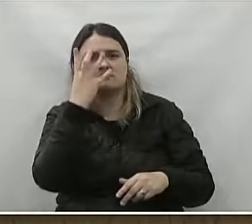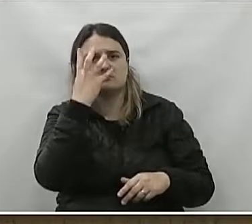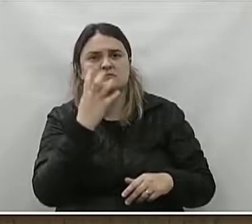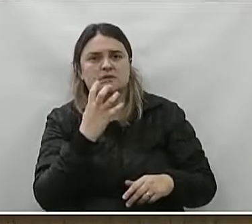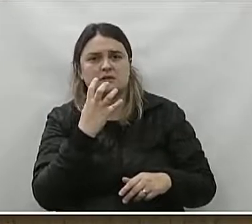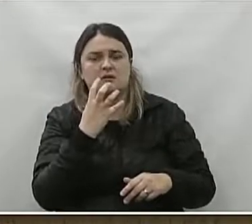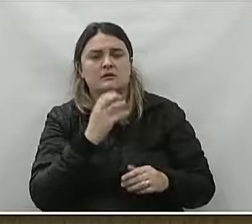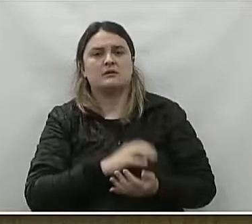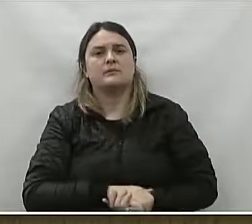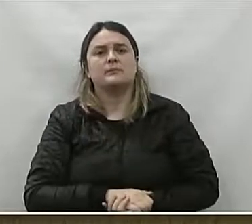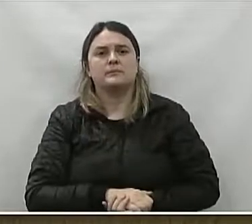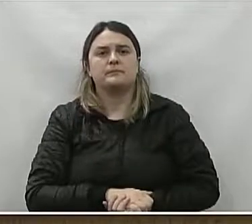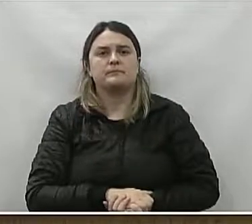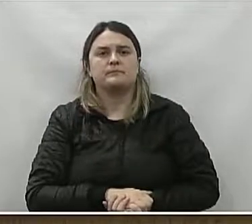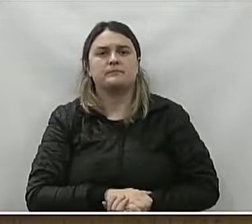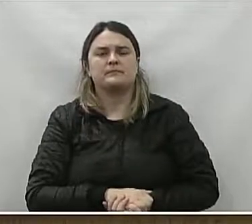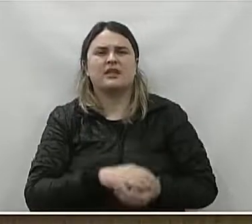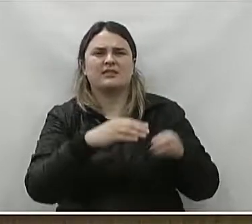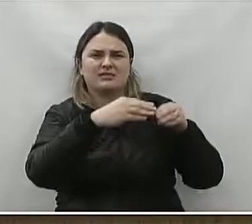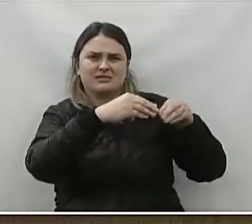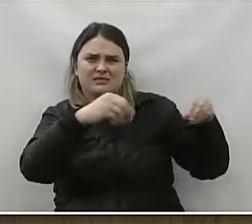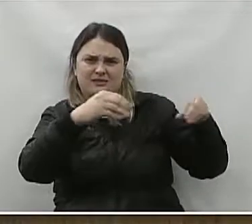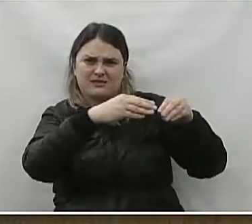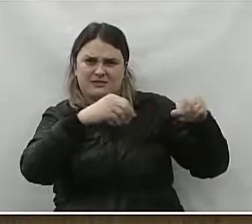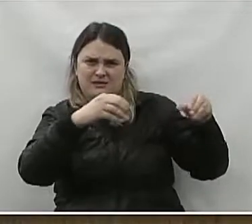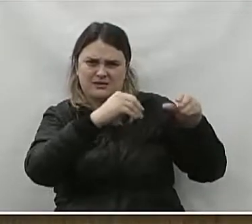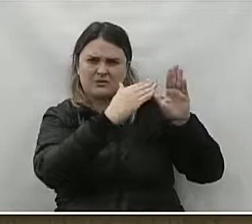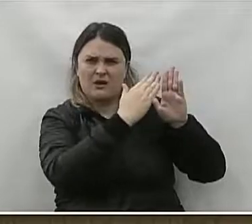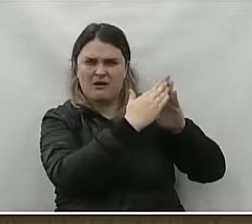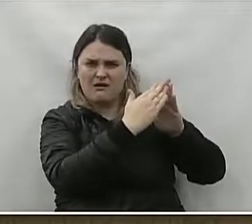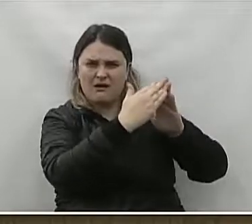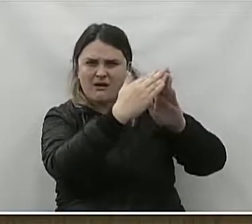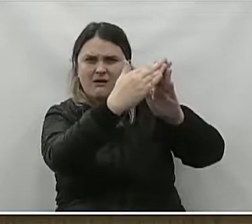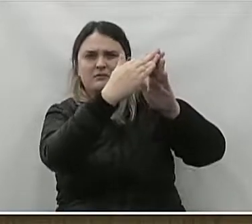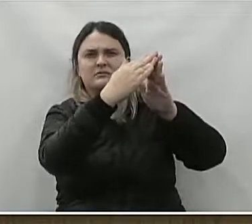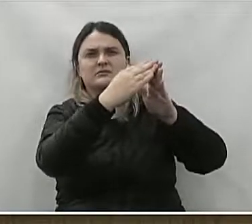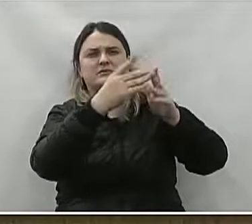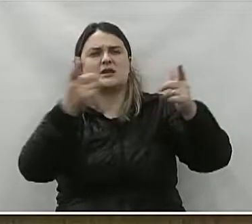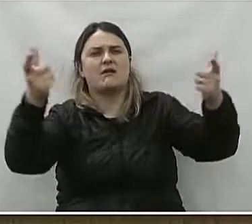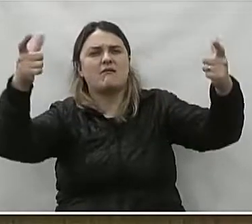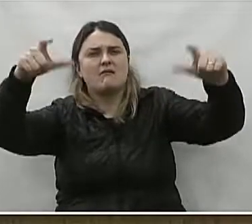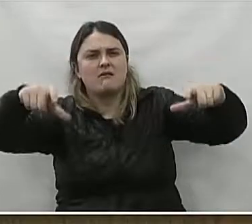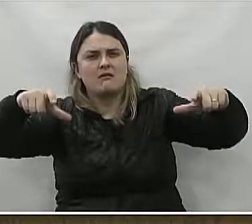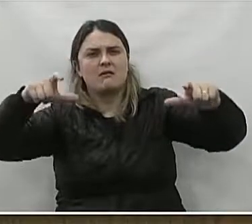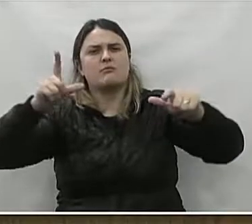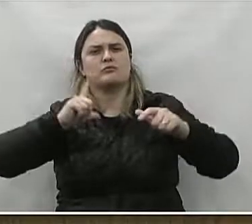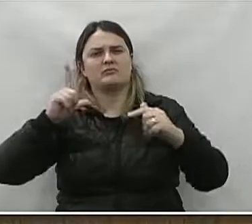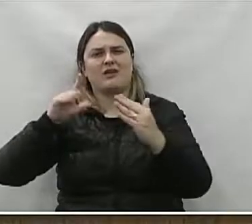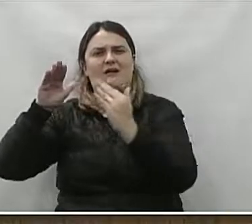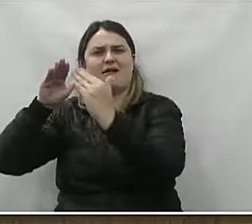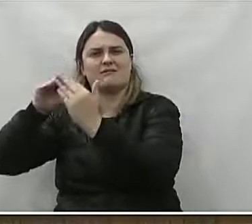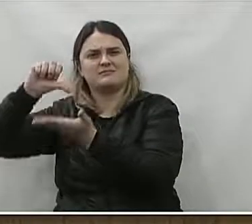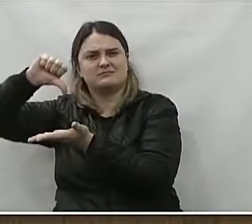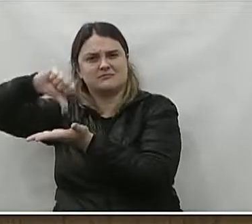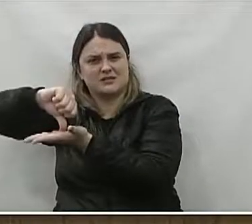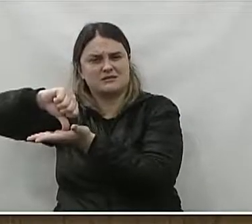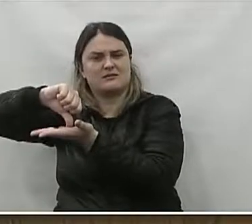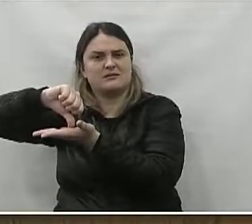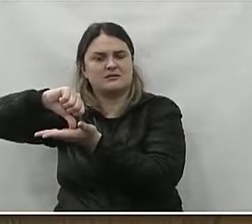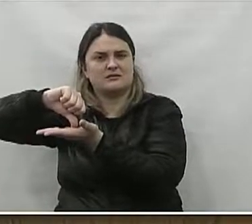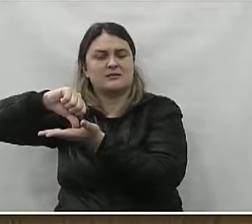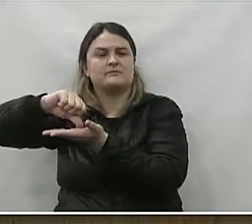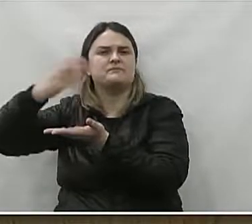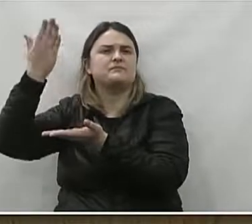sério né esse terreno ele era da prefeitura ali fazer a parte